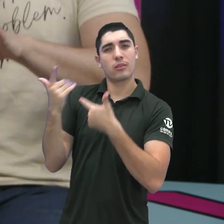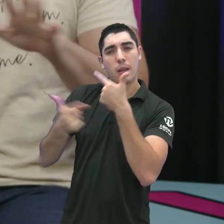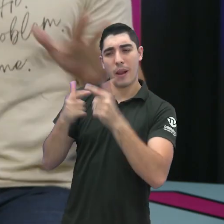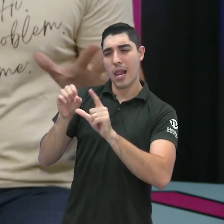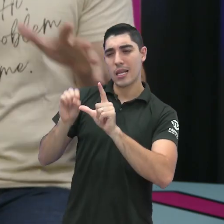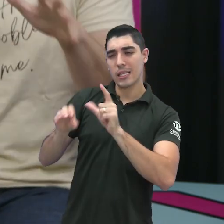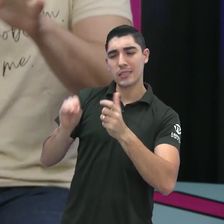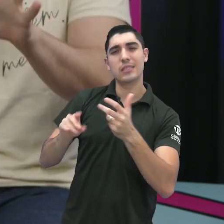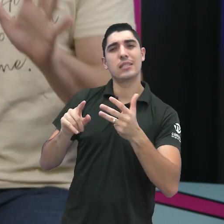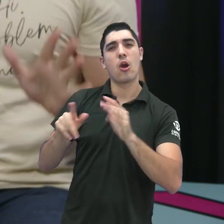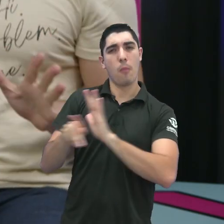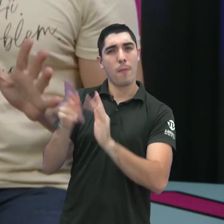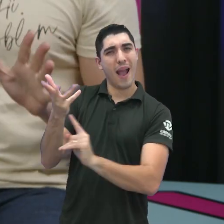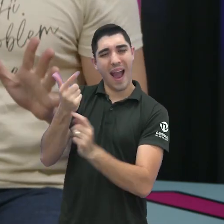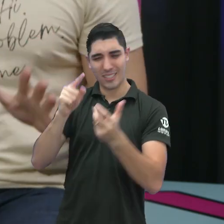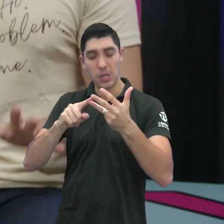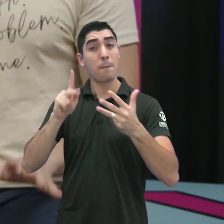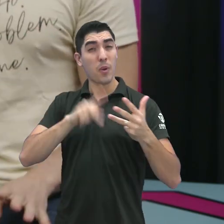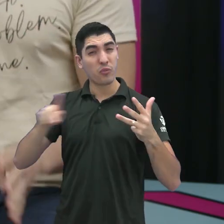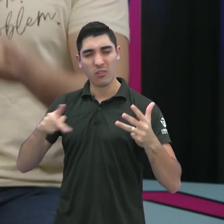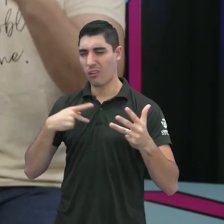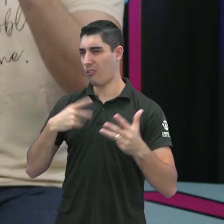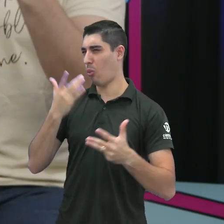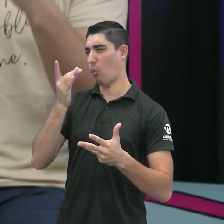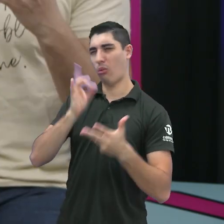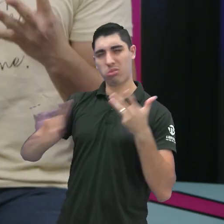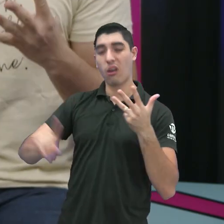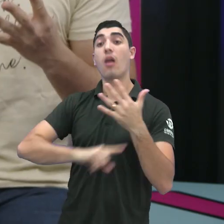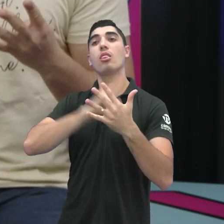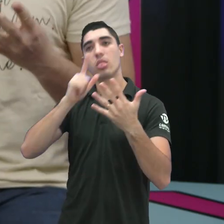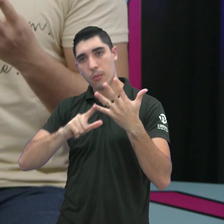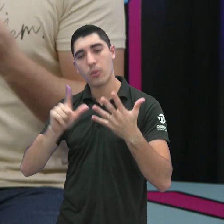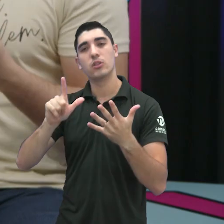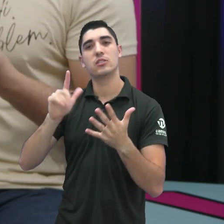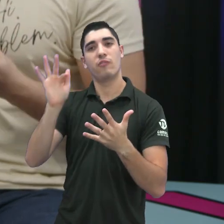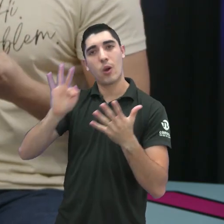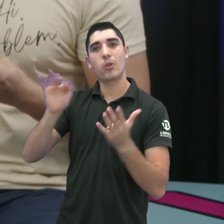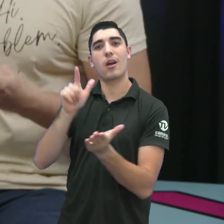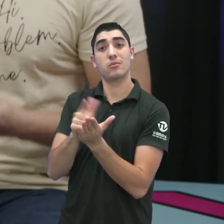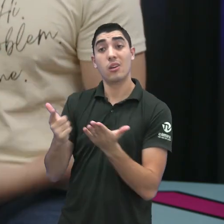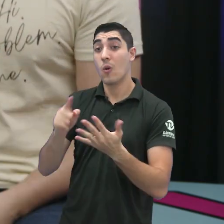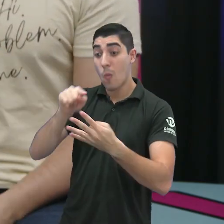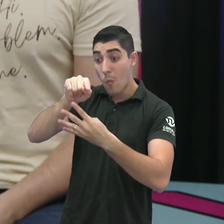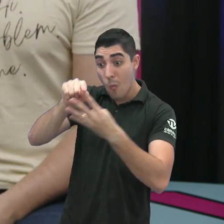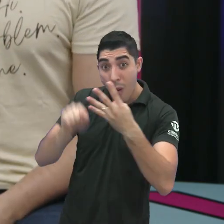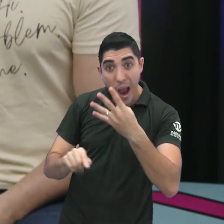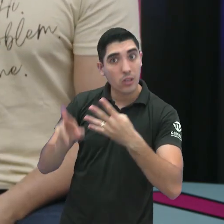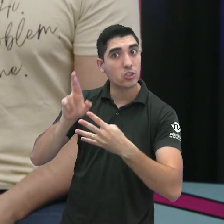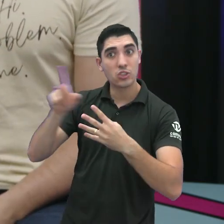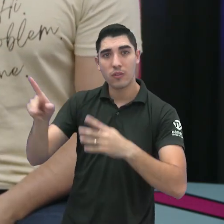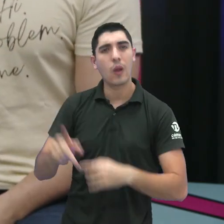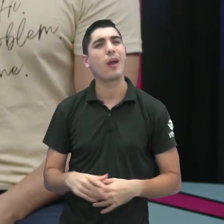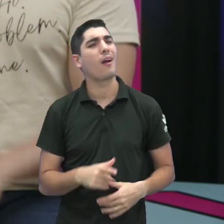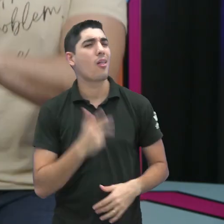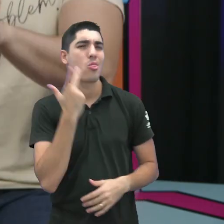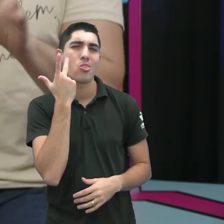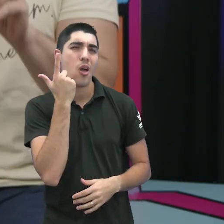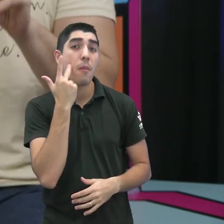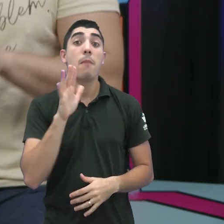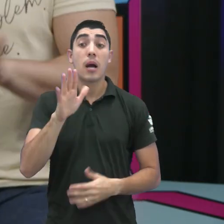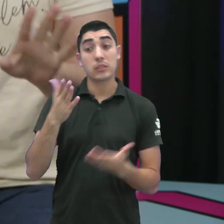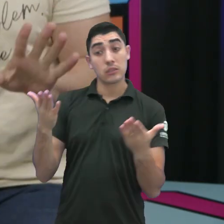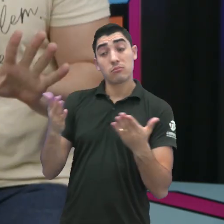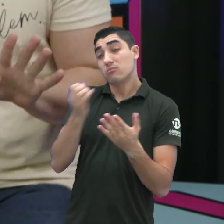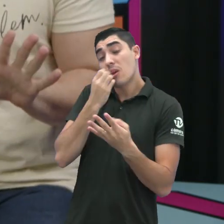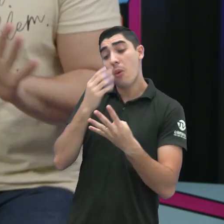professor, detestei. Aí me encontrei no jornalismo. Que Mas eu ótimo. passei por quatro cursos É diferentes. normal, né, Thiago? É Isso. normal. Mas Eu- de 4 eu me